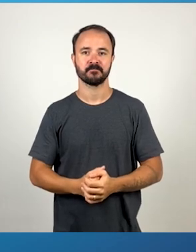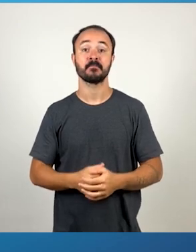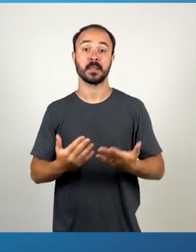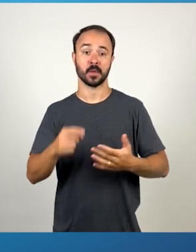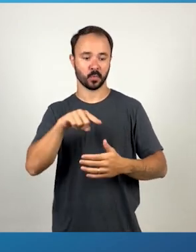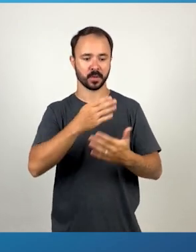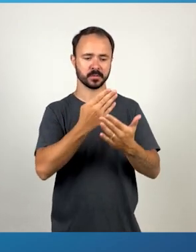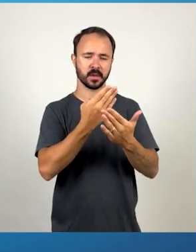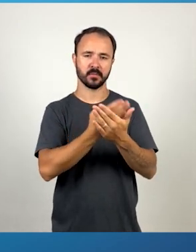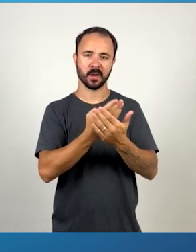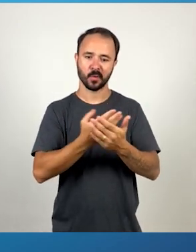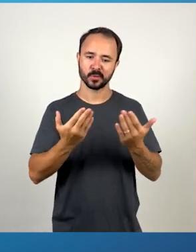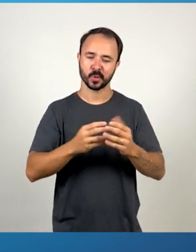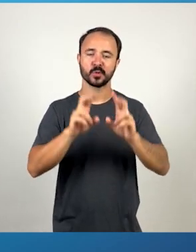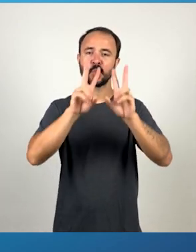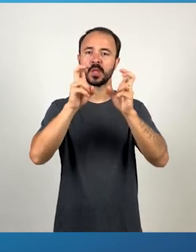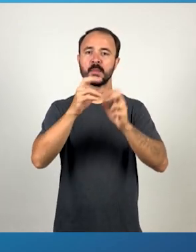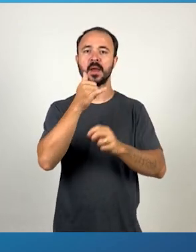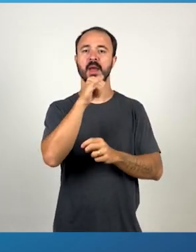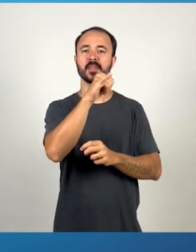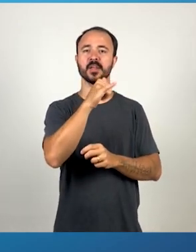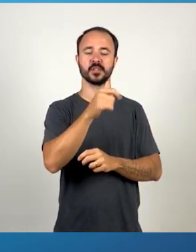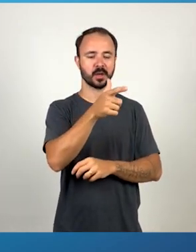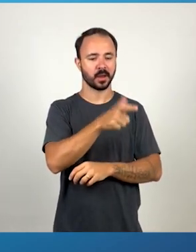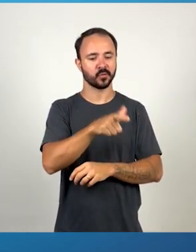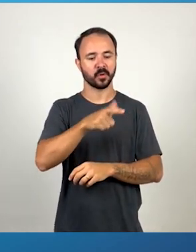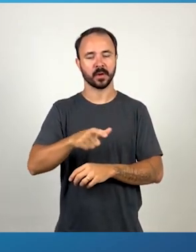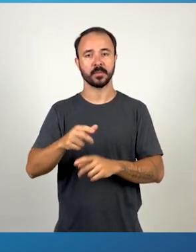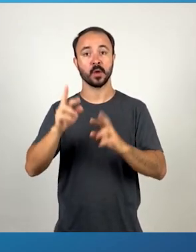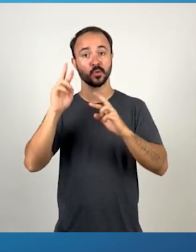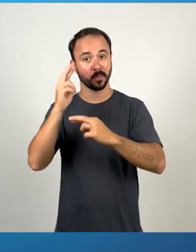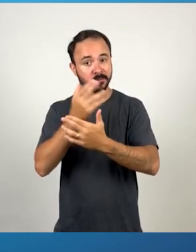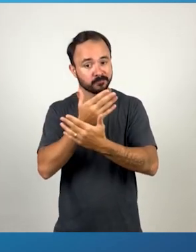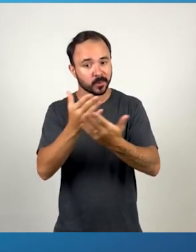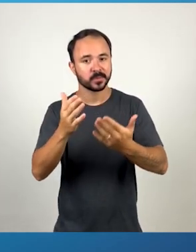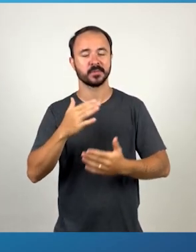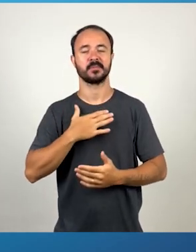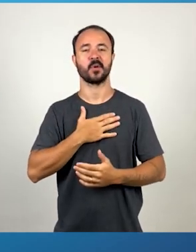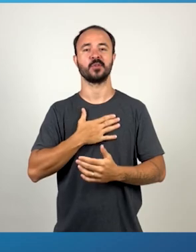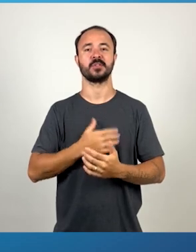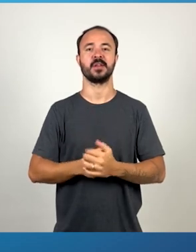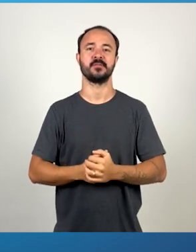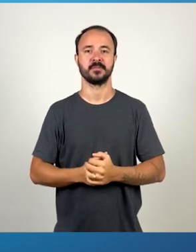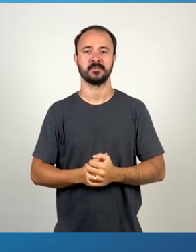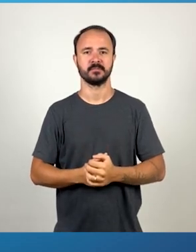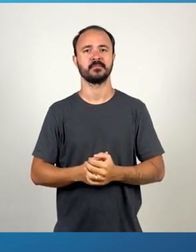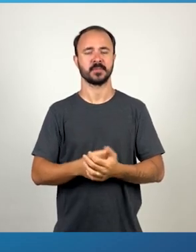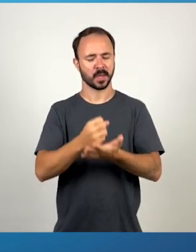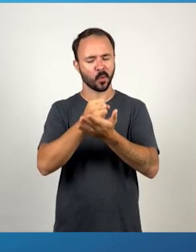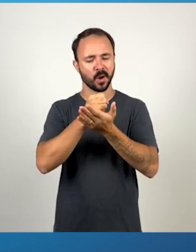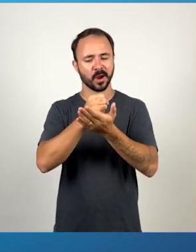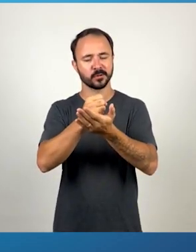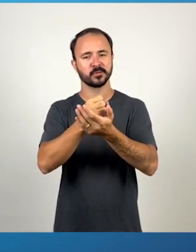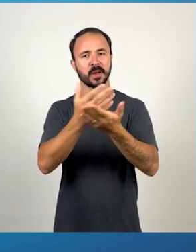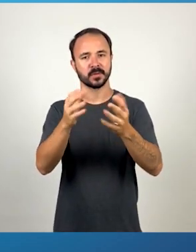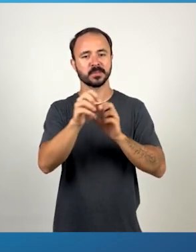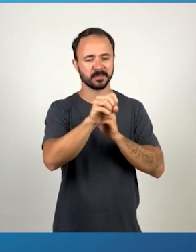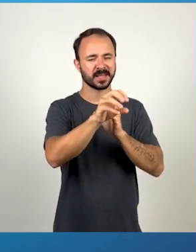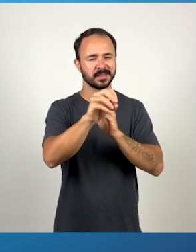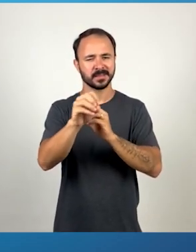Então, pessoal, essa foi nossa aula de hoje sobre energia renovável. Eu espero que vocês tenham gostado da aula e eu tenha contribuído